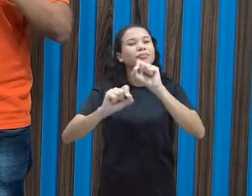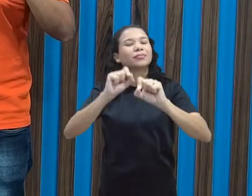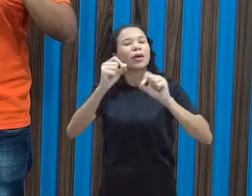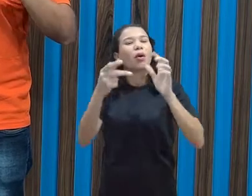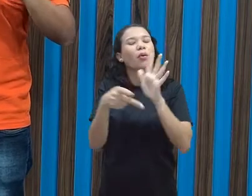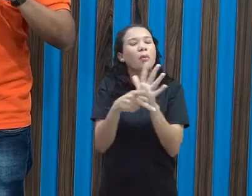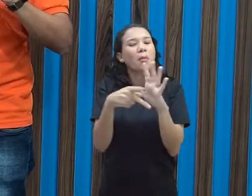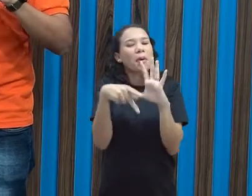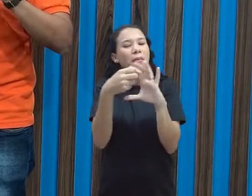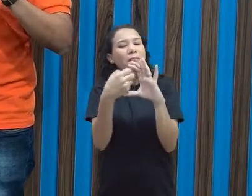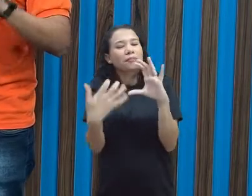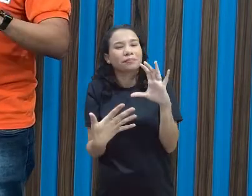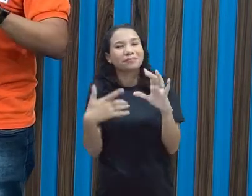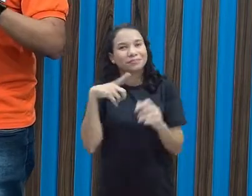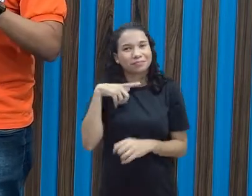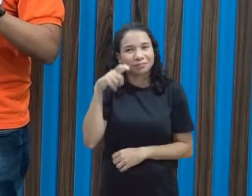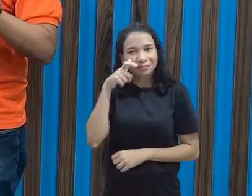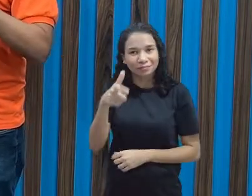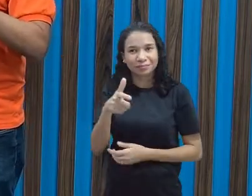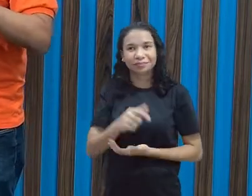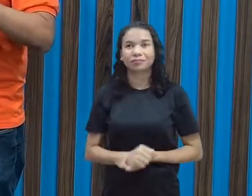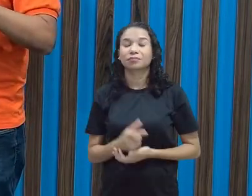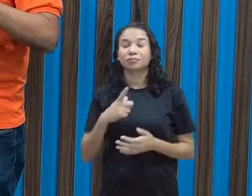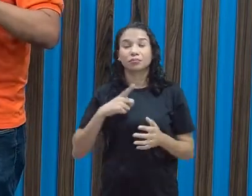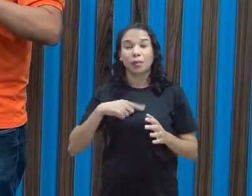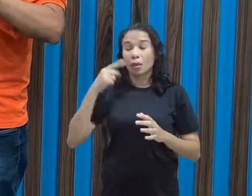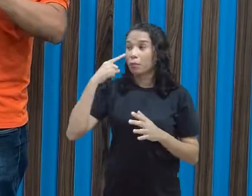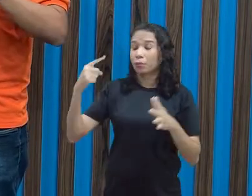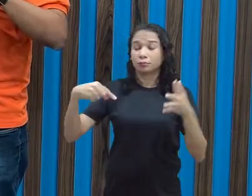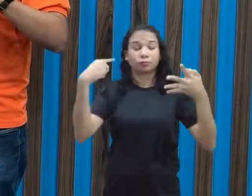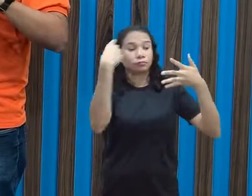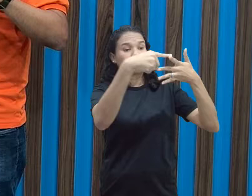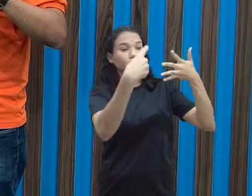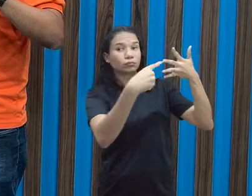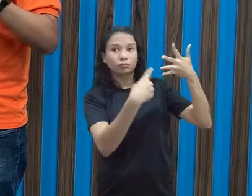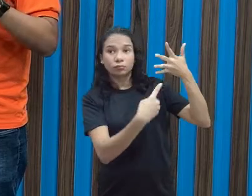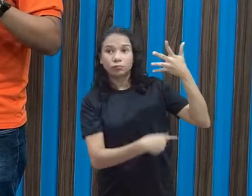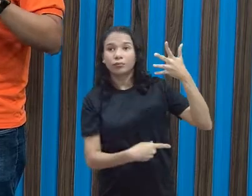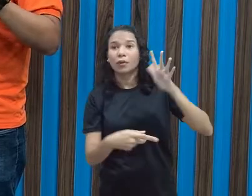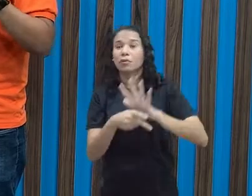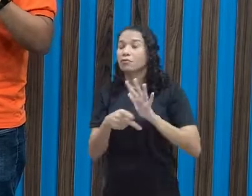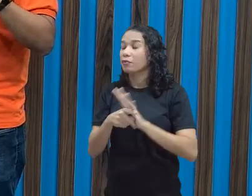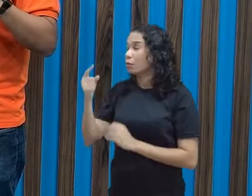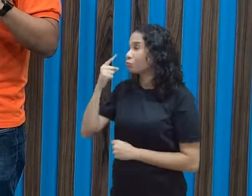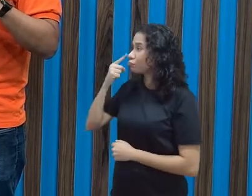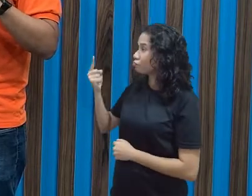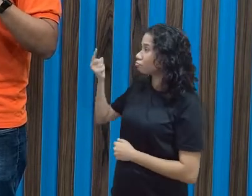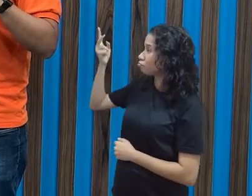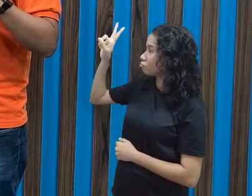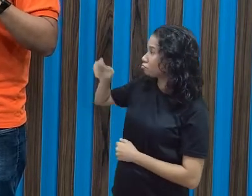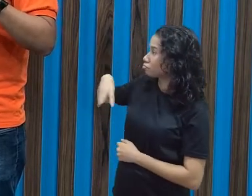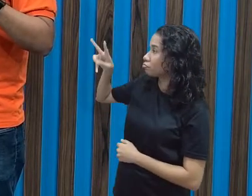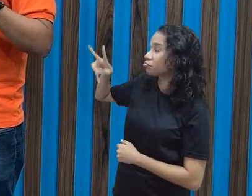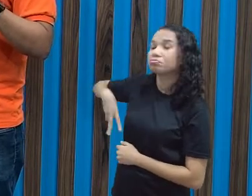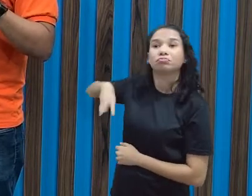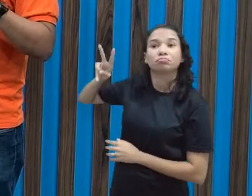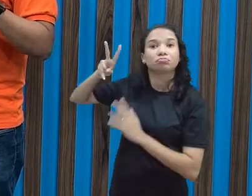essa peculiaridade, tá? Então, na lista aqui, rapidinho, a gente tem Istambul, Moscou, Londres,